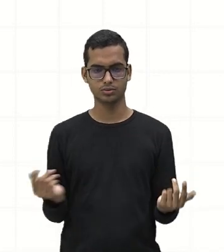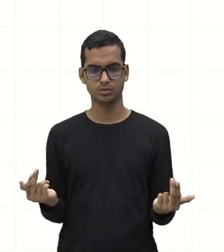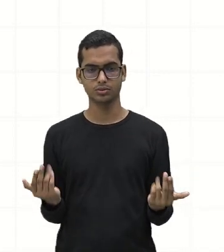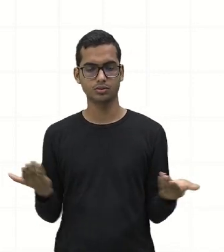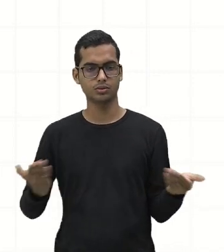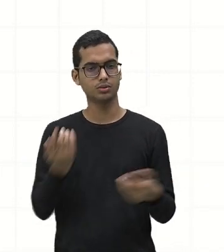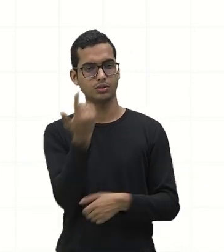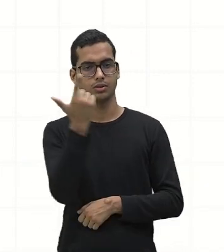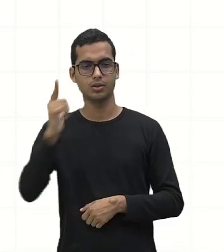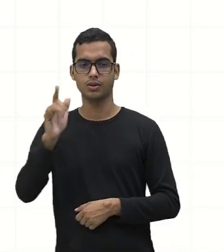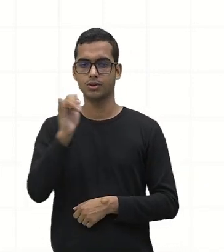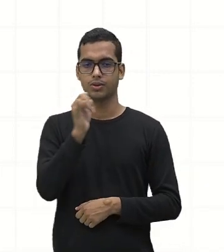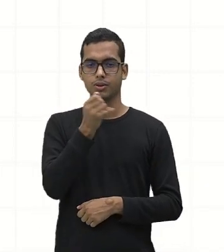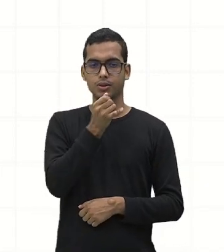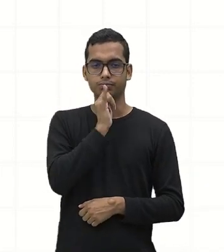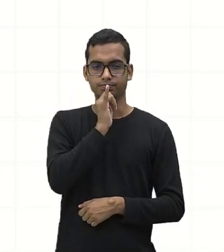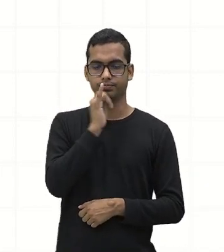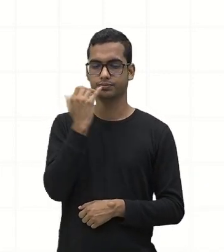nosso próximo.